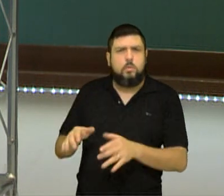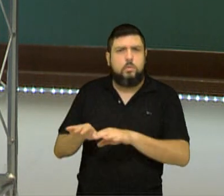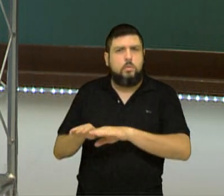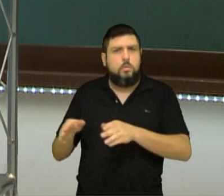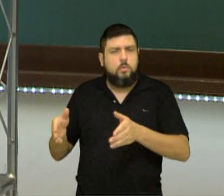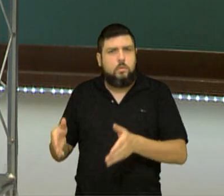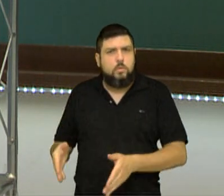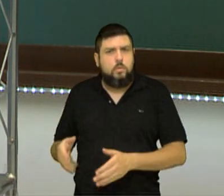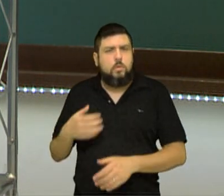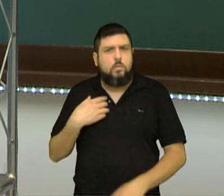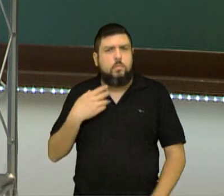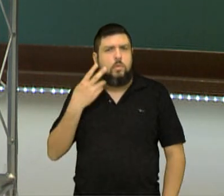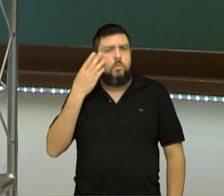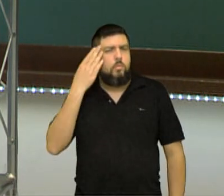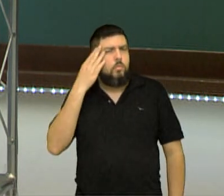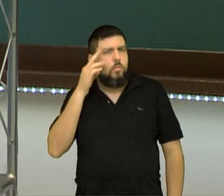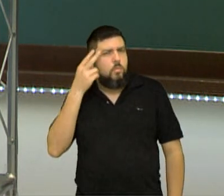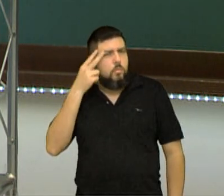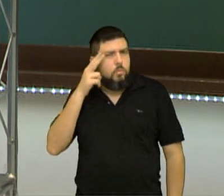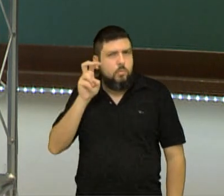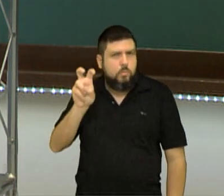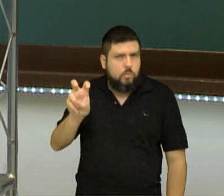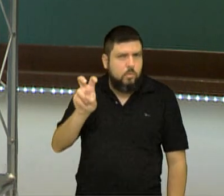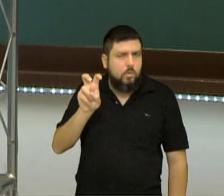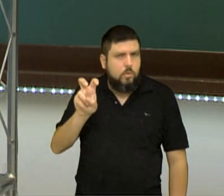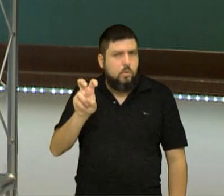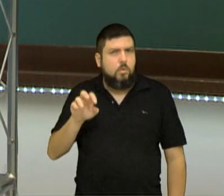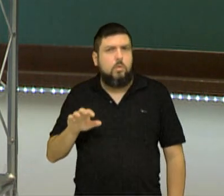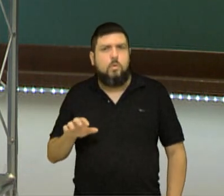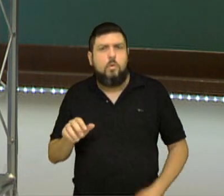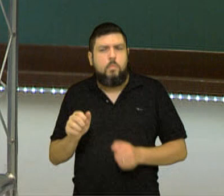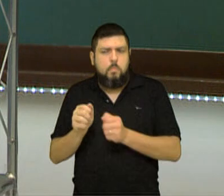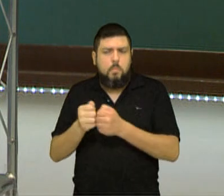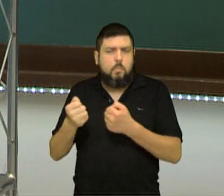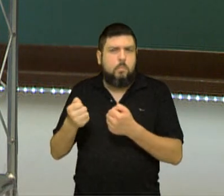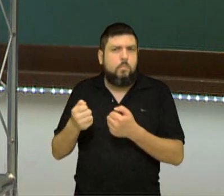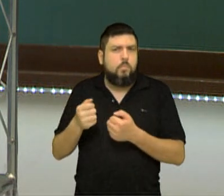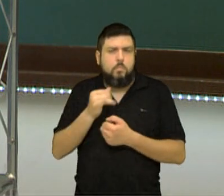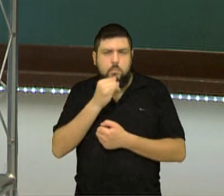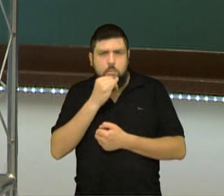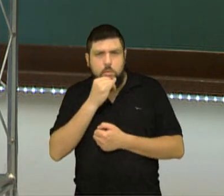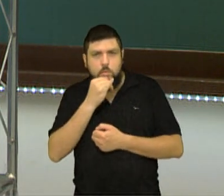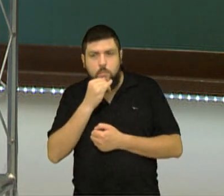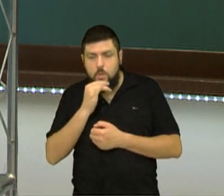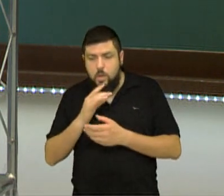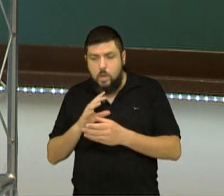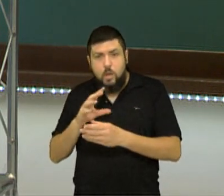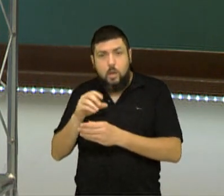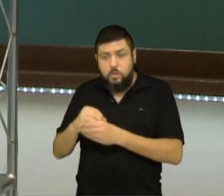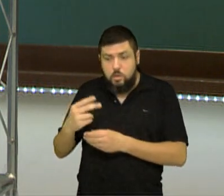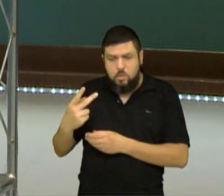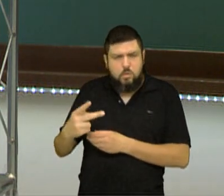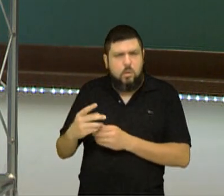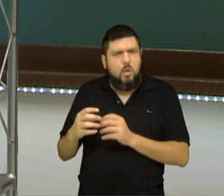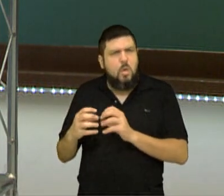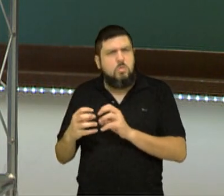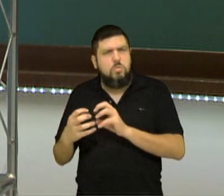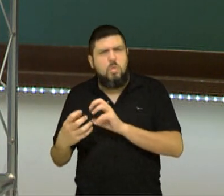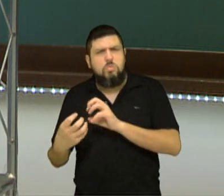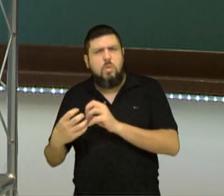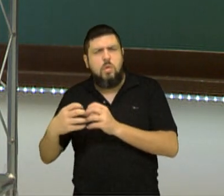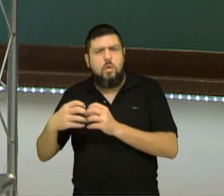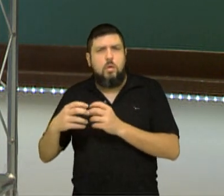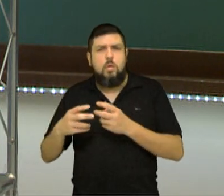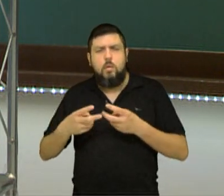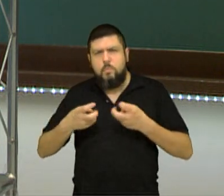né? Talvez não precisa nem tantos dias, né? Como o pão, por exemplo, alguns organismos começam a se reproduzir ali, certo? Observe a